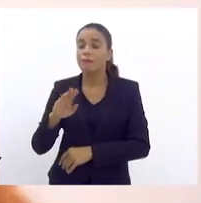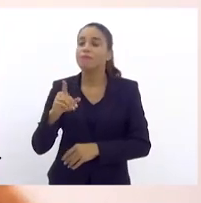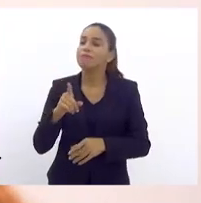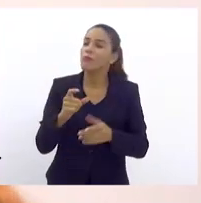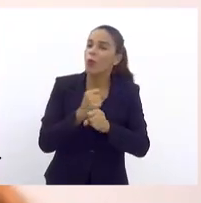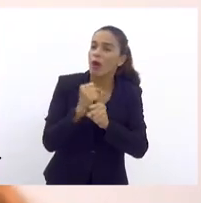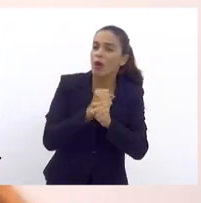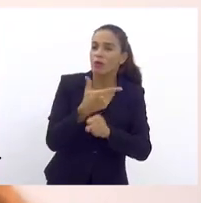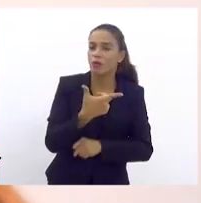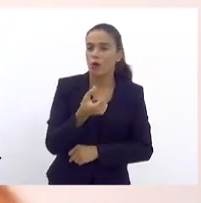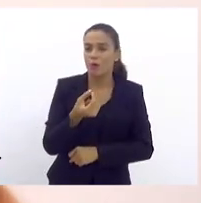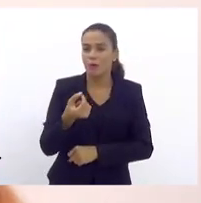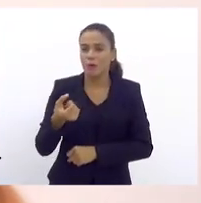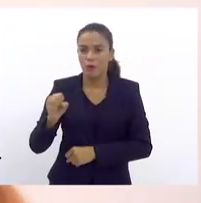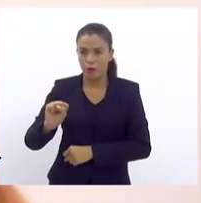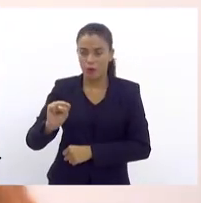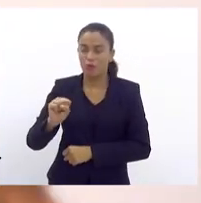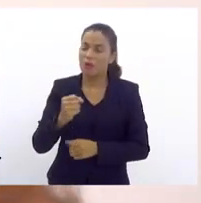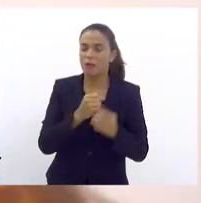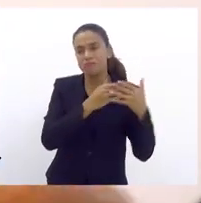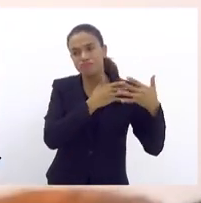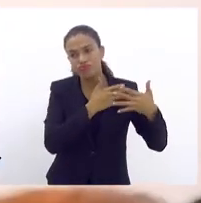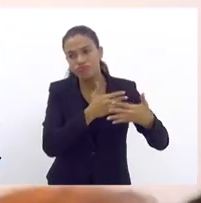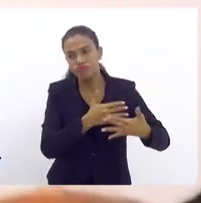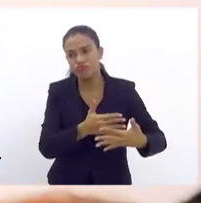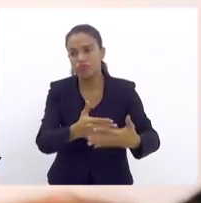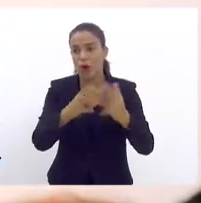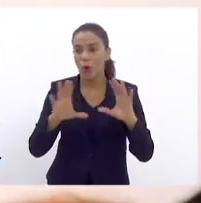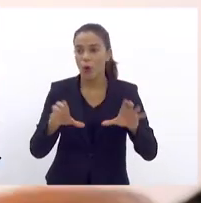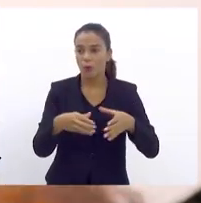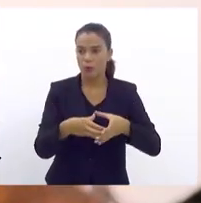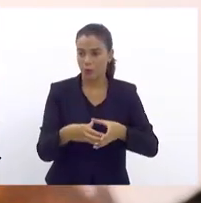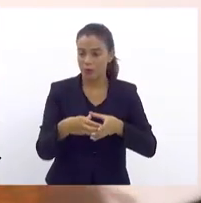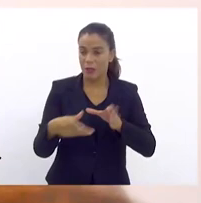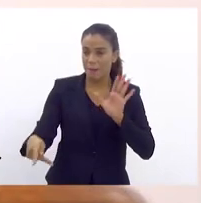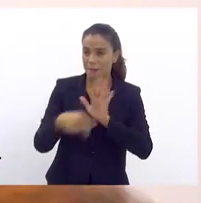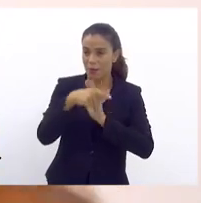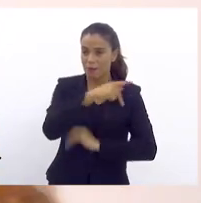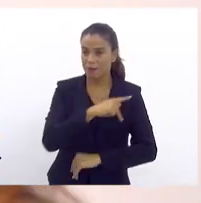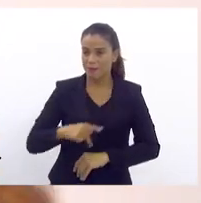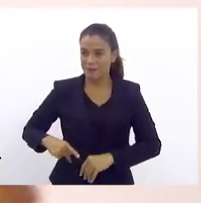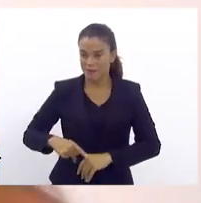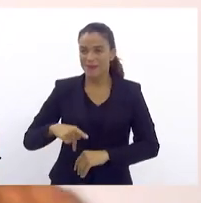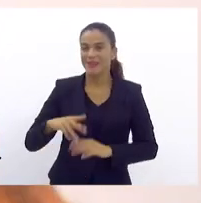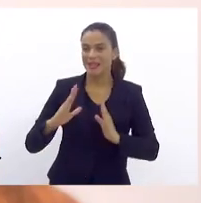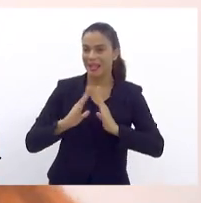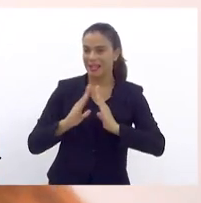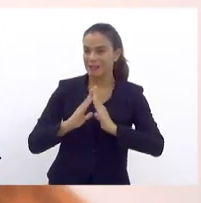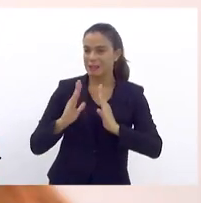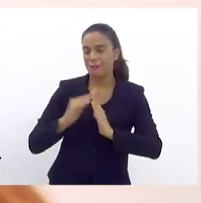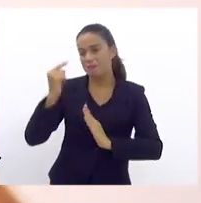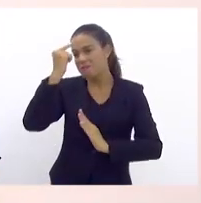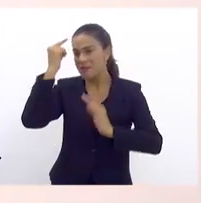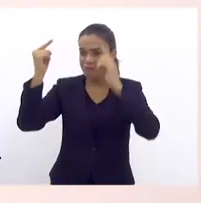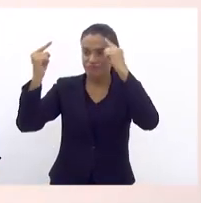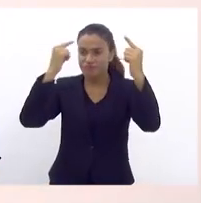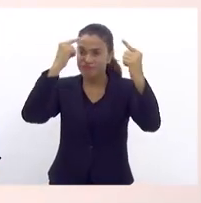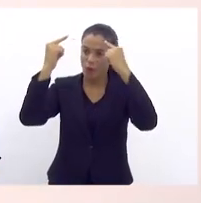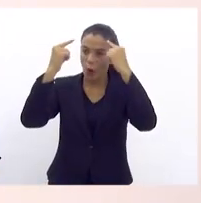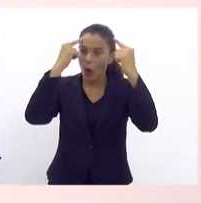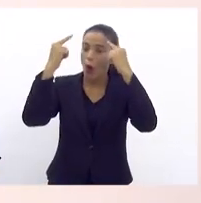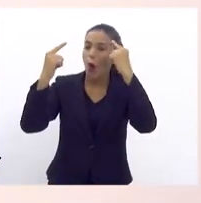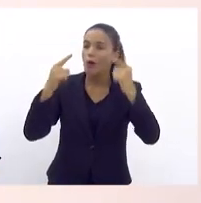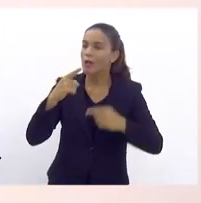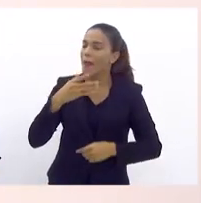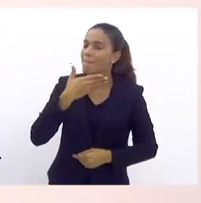2008 e passou todos esses anos como comissão e a própria presidência da casa e a vice-presidente achou por bem elevar